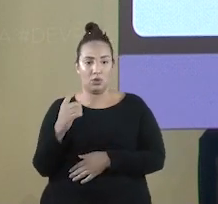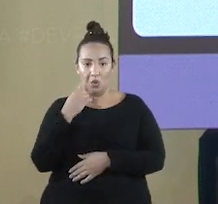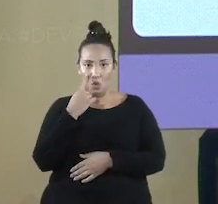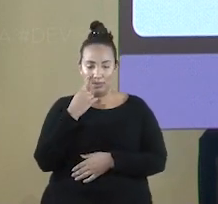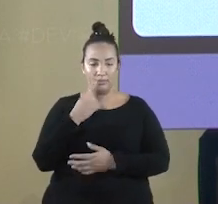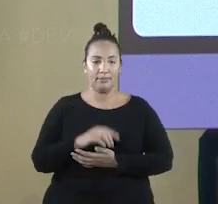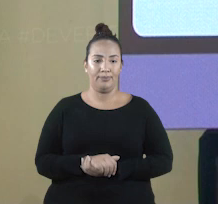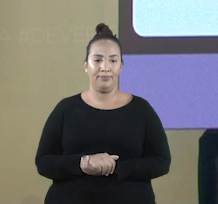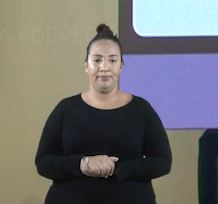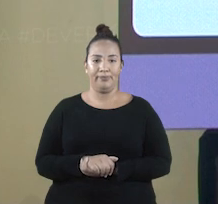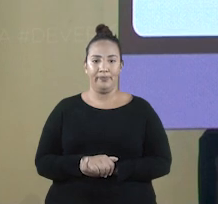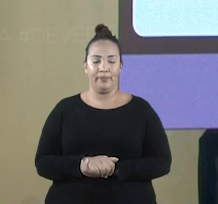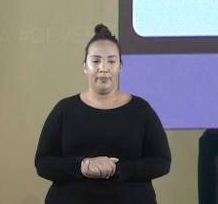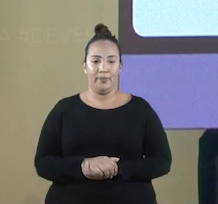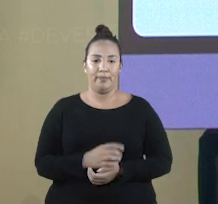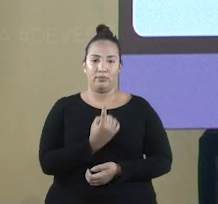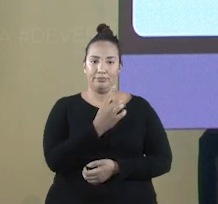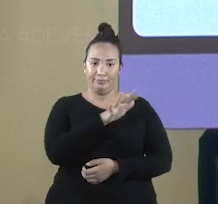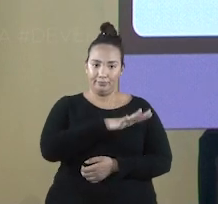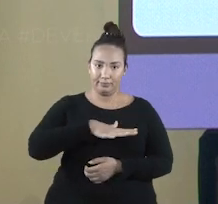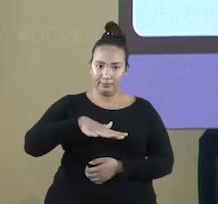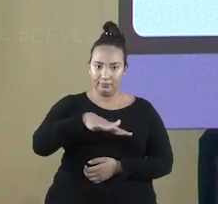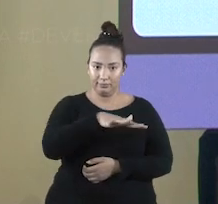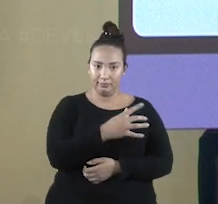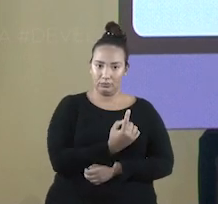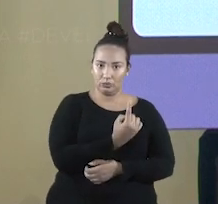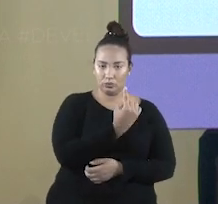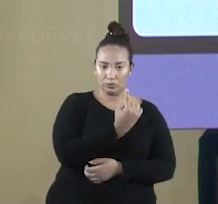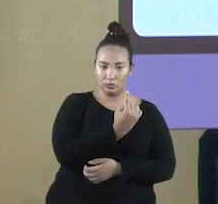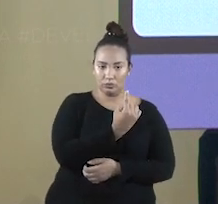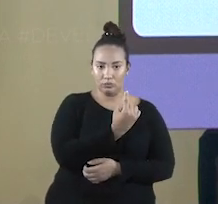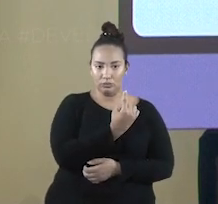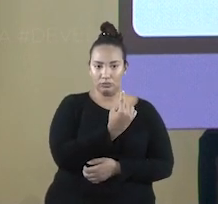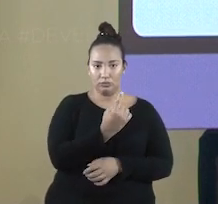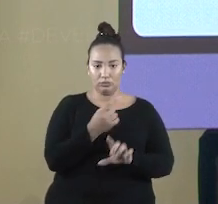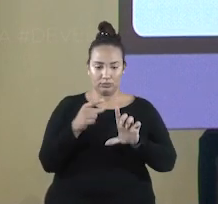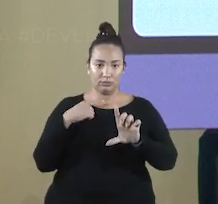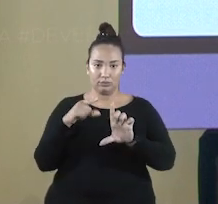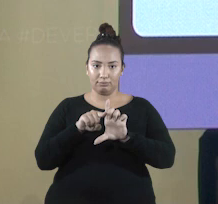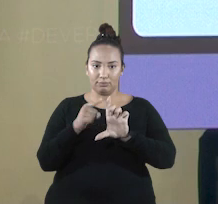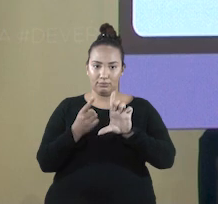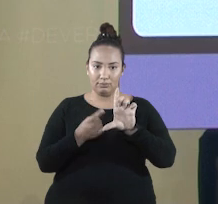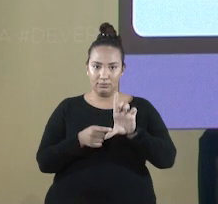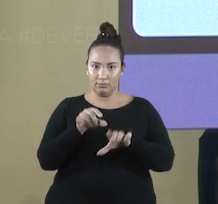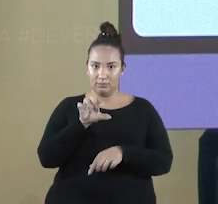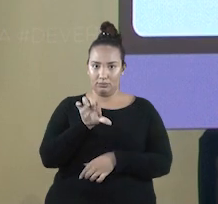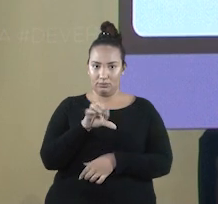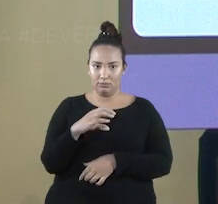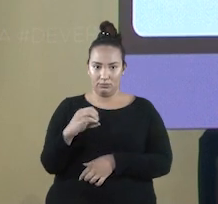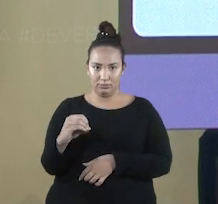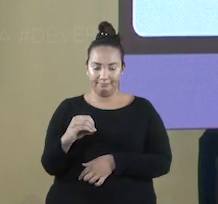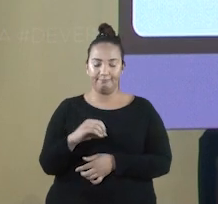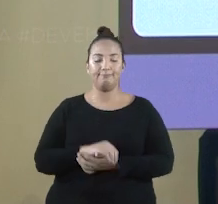bem, temos um terreno aqui que chamaremos de 1, e aqui temos um